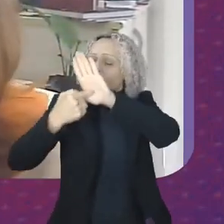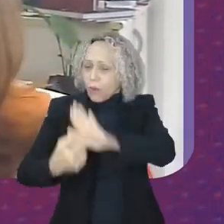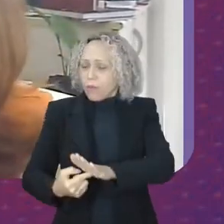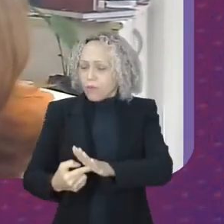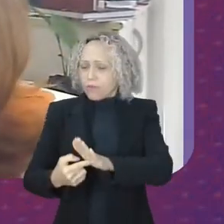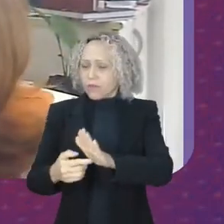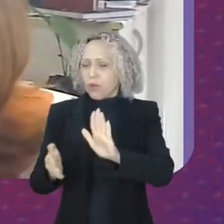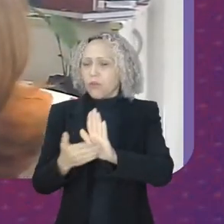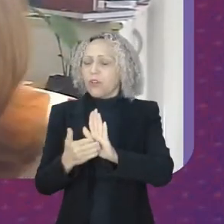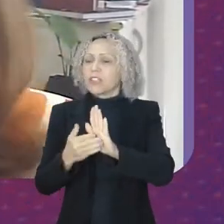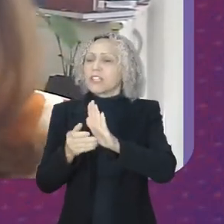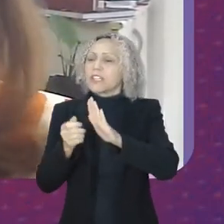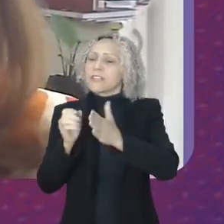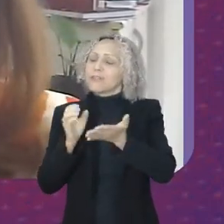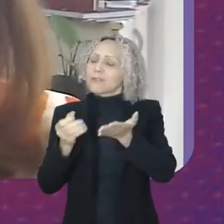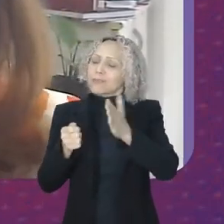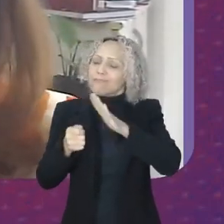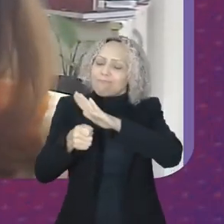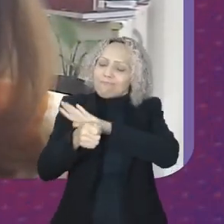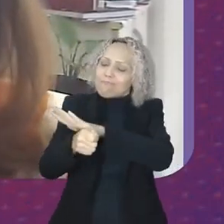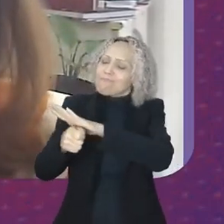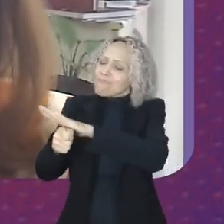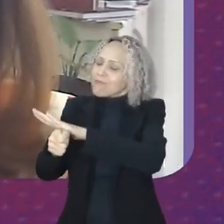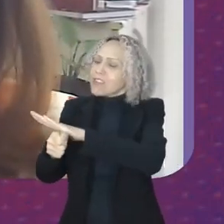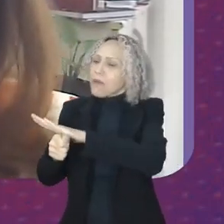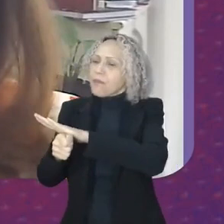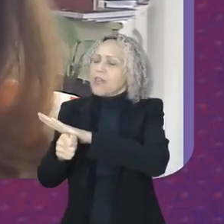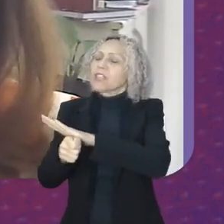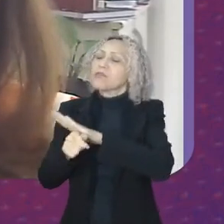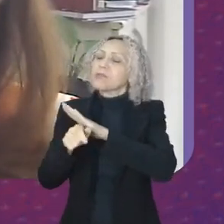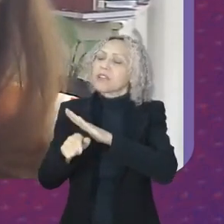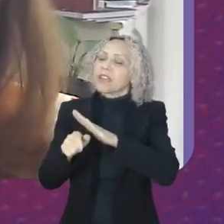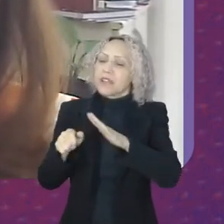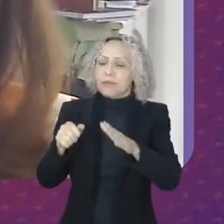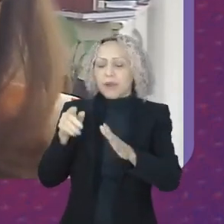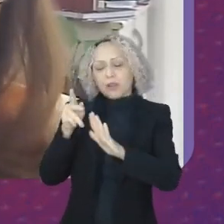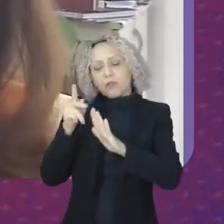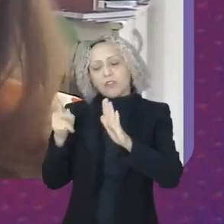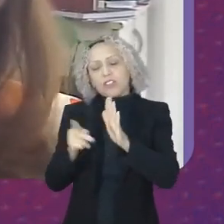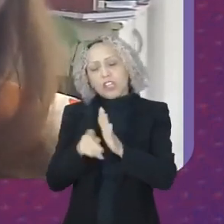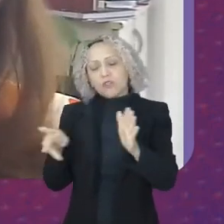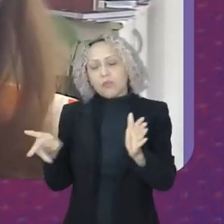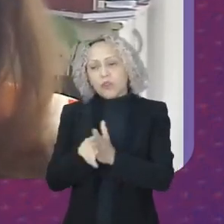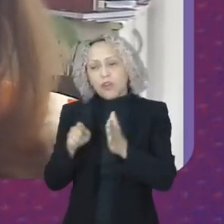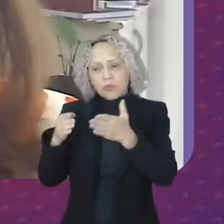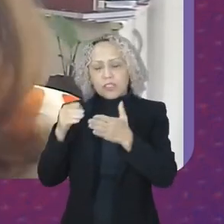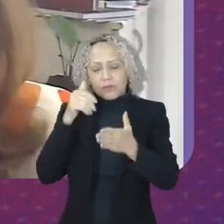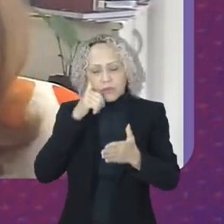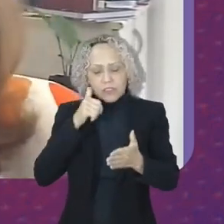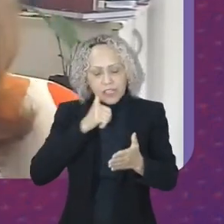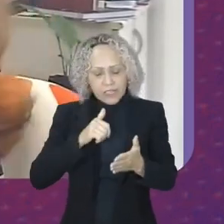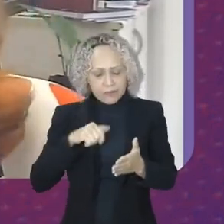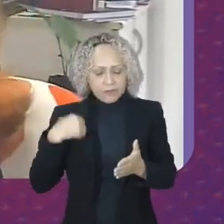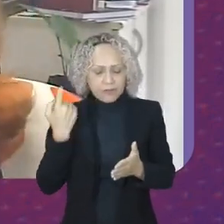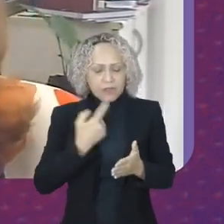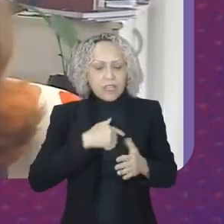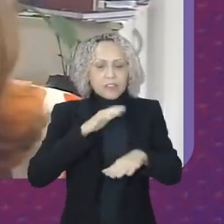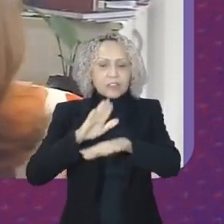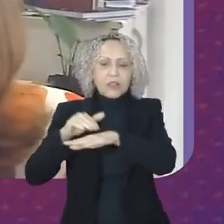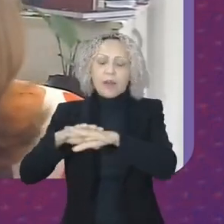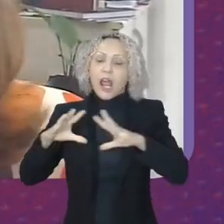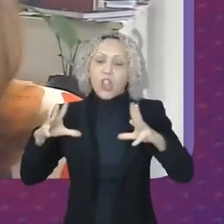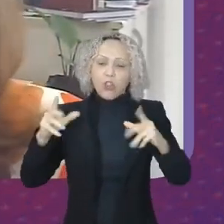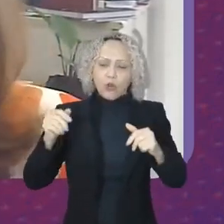isso. Chamo aqui todas e todos para o debate da questão das mulheres, para que a gente possa fazer esse